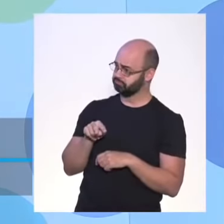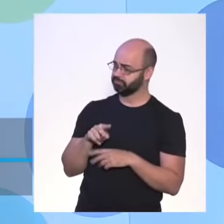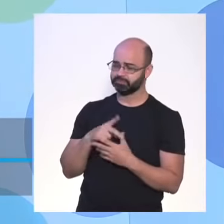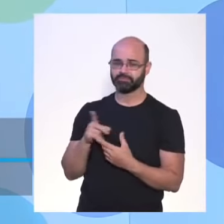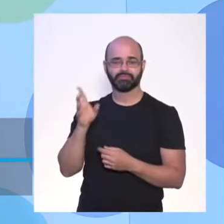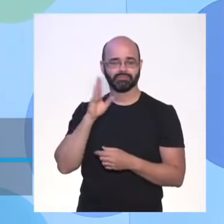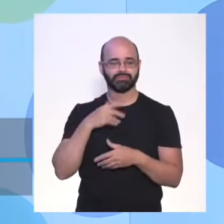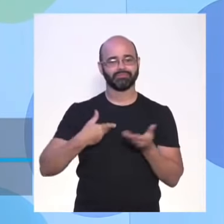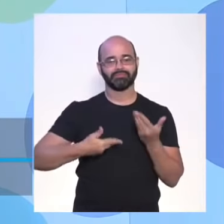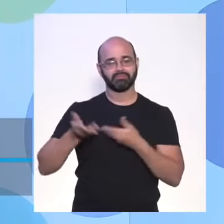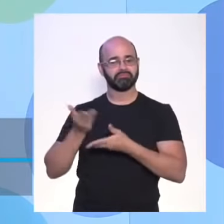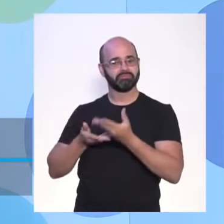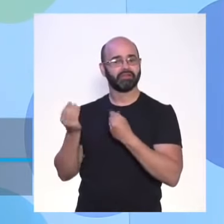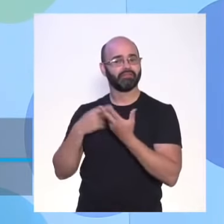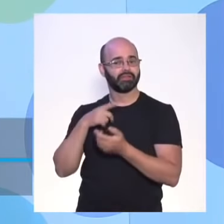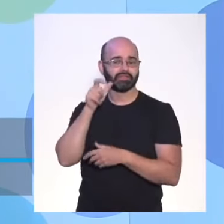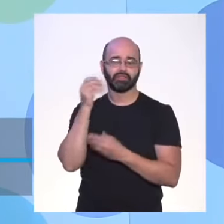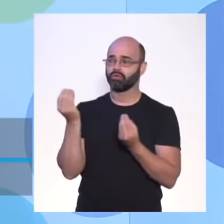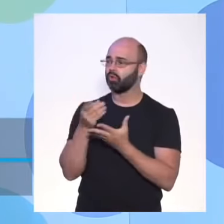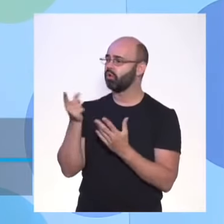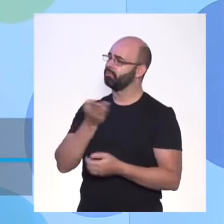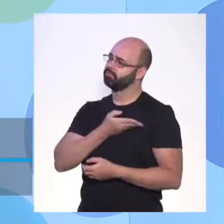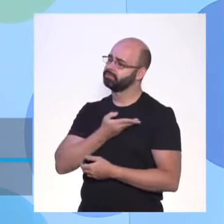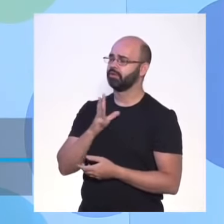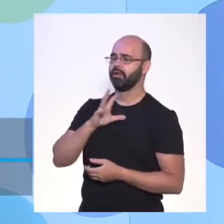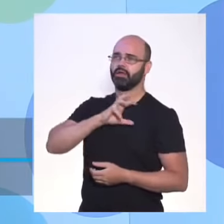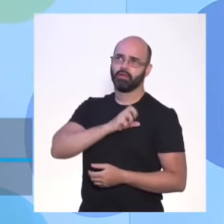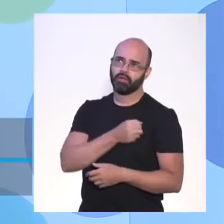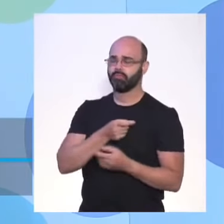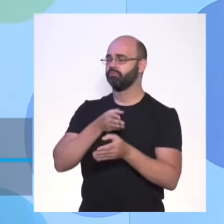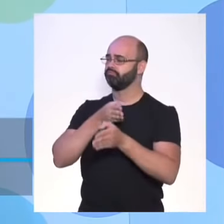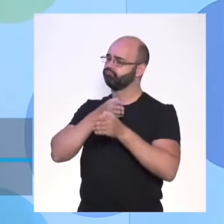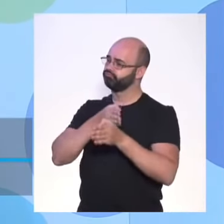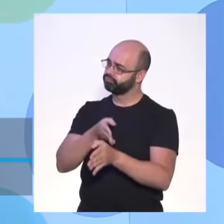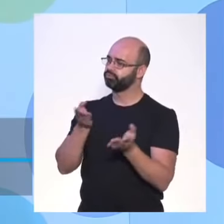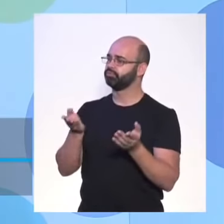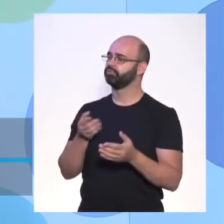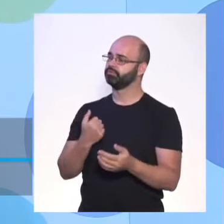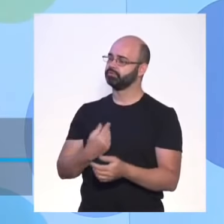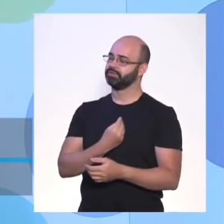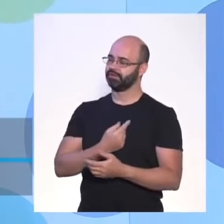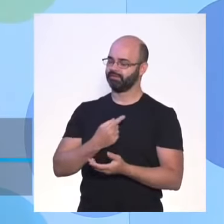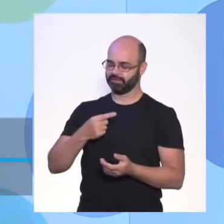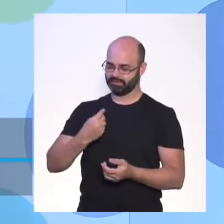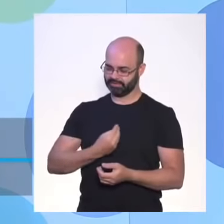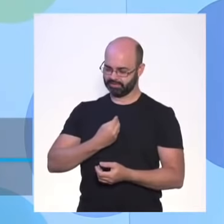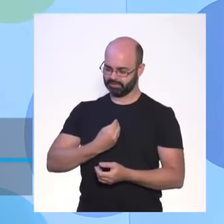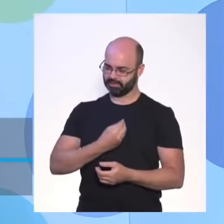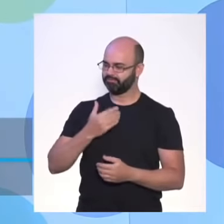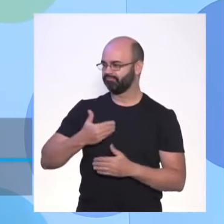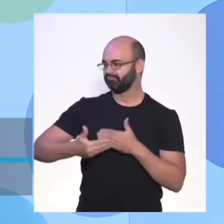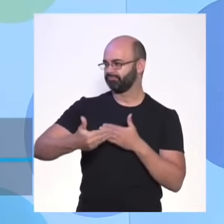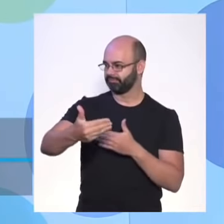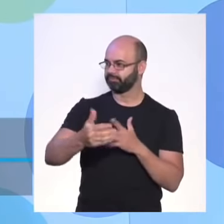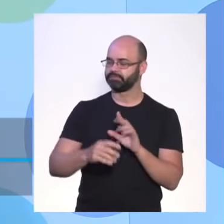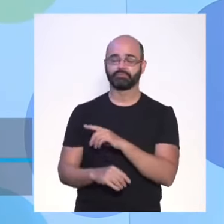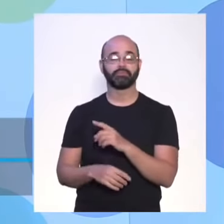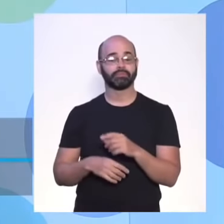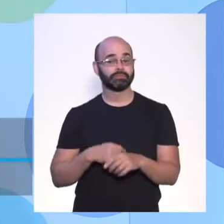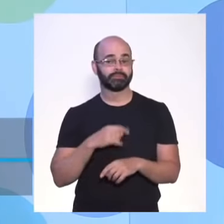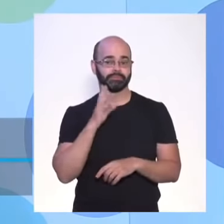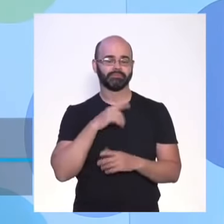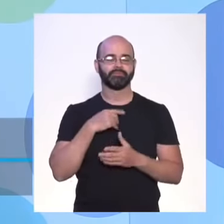relacionamento de amizade e conversa sobre tudo a amizade o amor a lealdade EA busca por si a ouvir as aventuras do Pequeno Príncipe